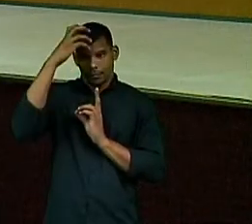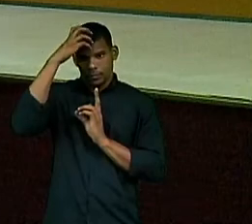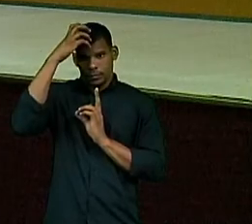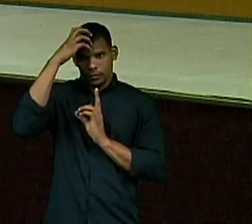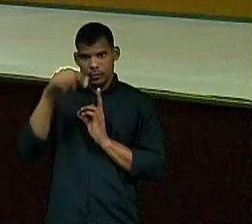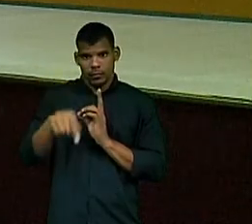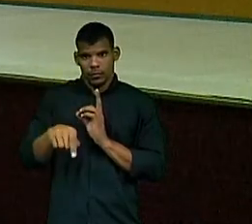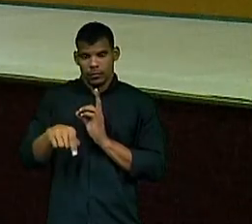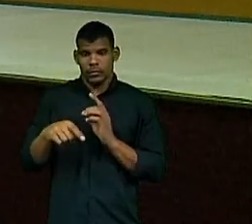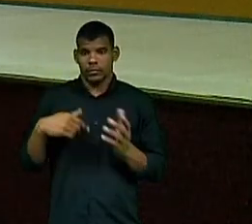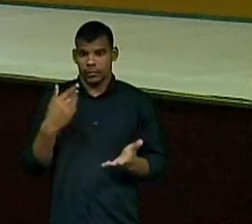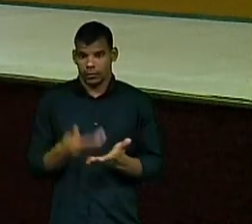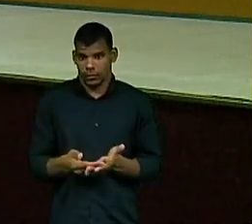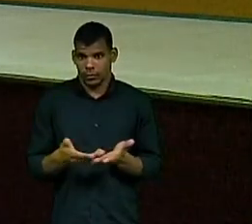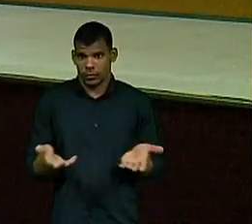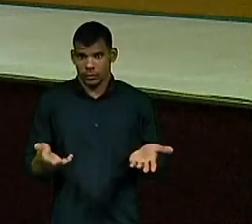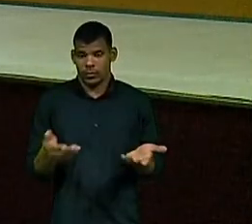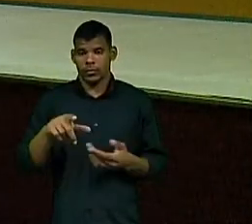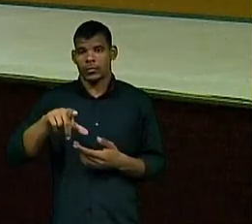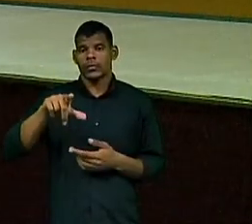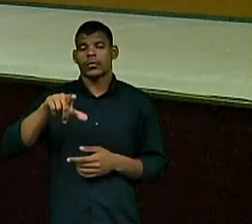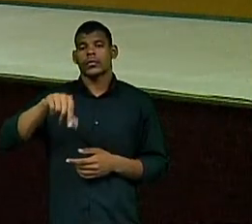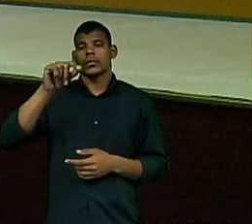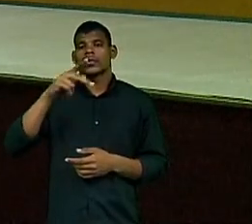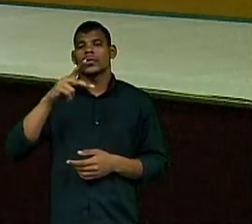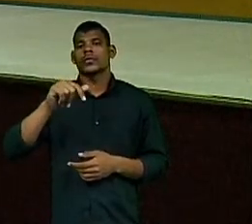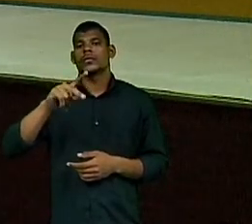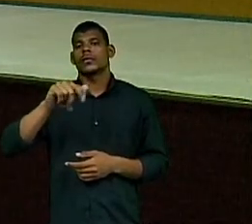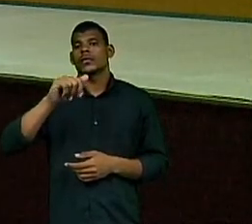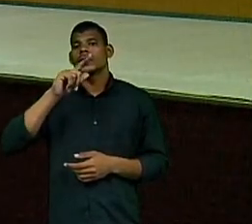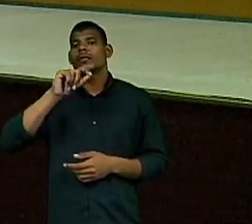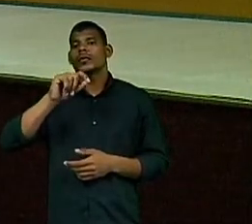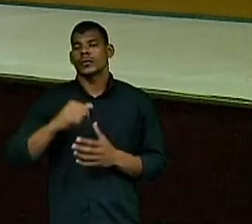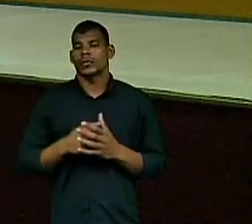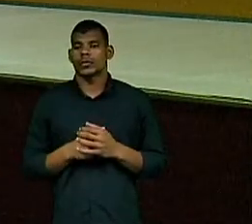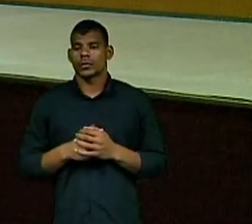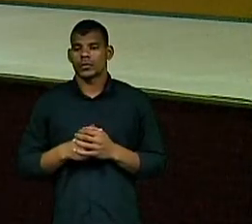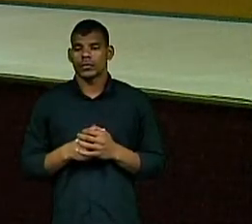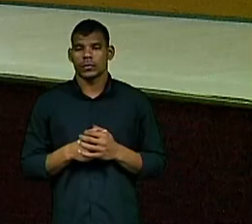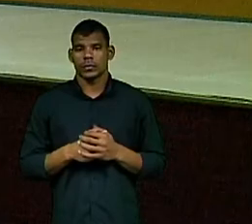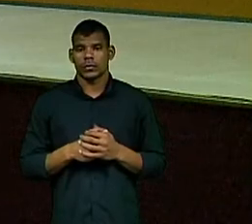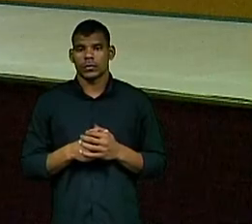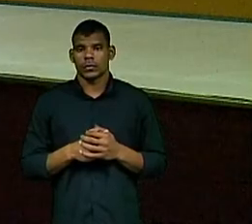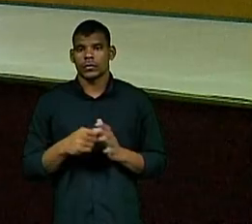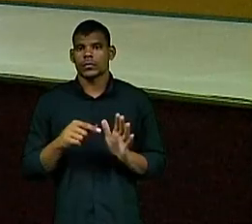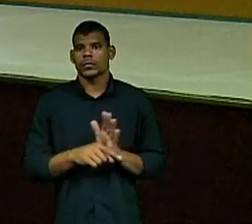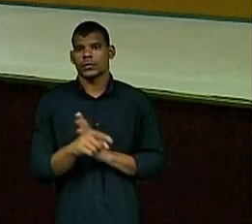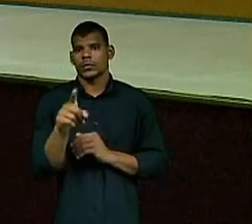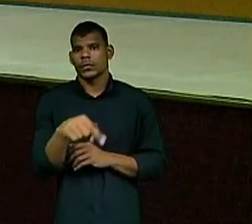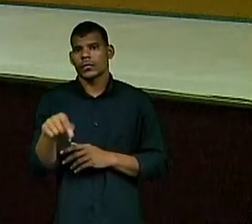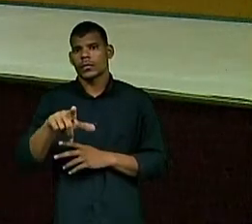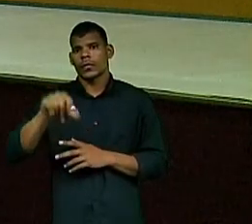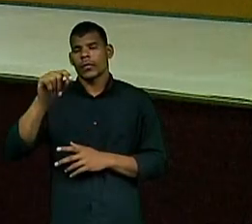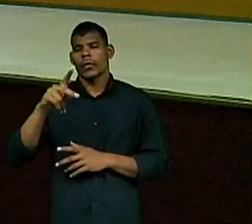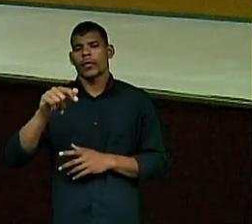como até hoje existe quem é que escolhe o papa quem escolhe o papa gente